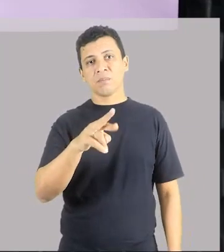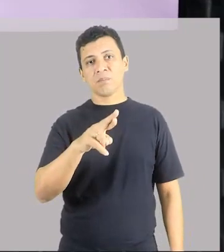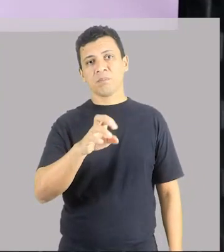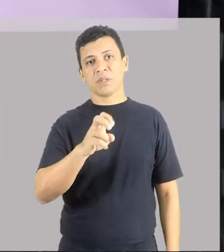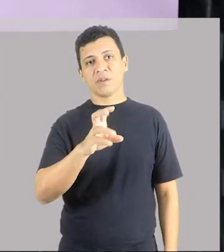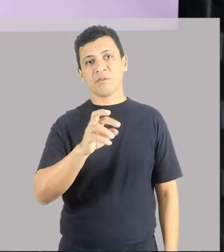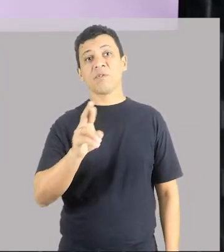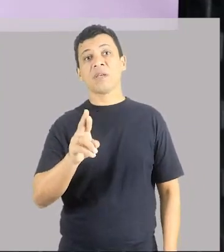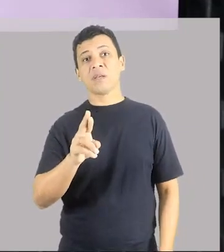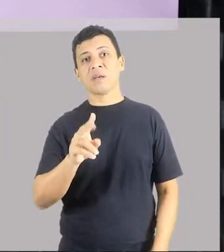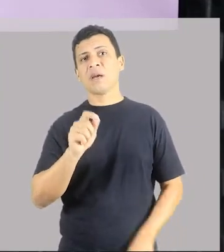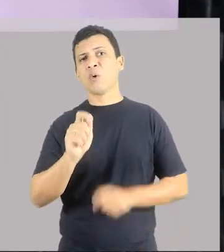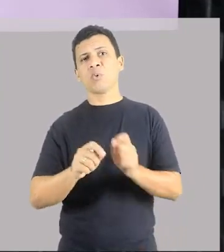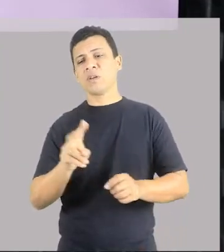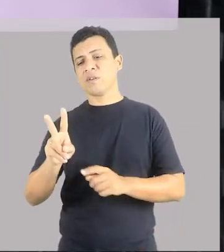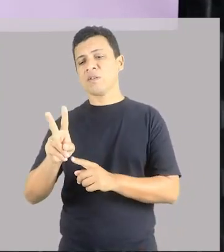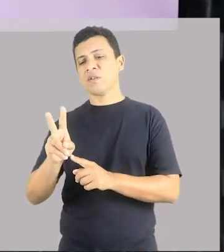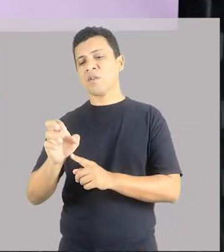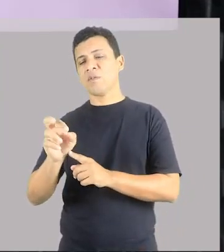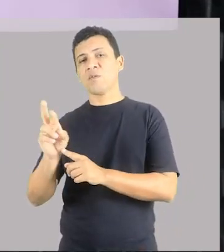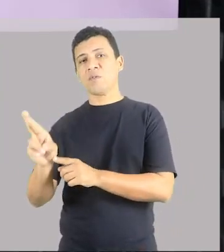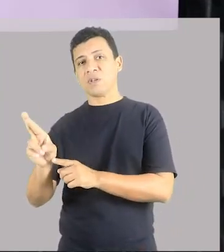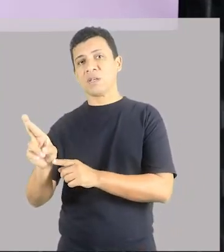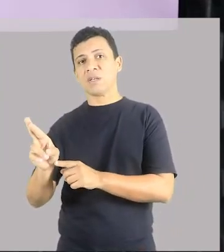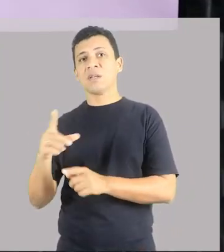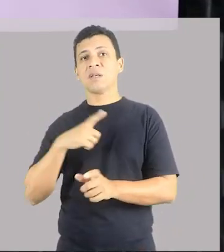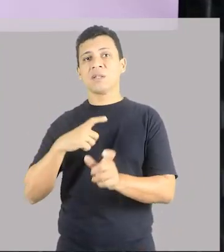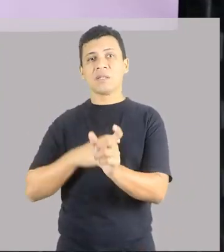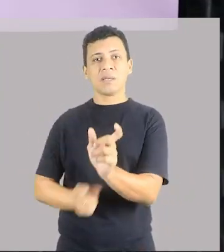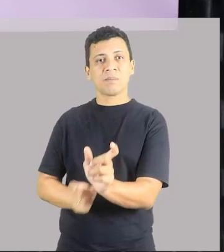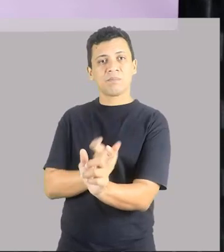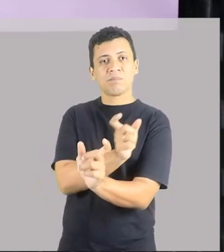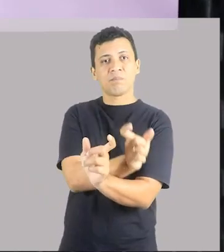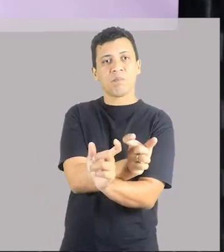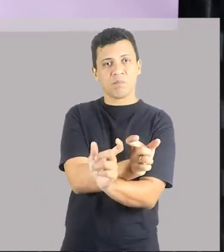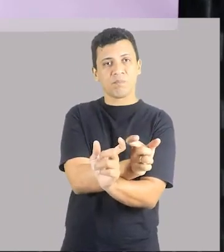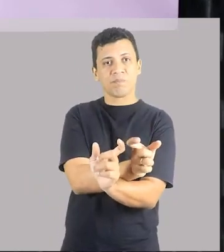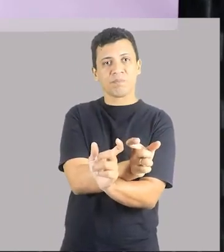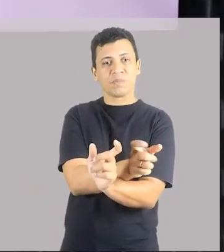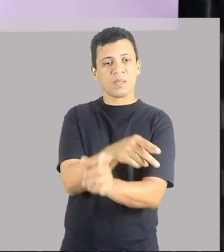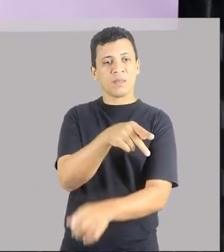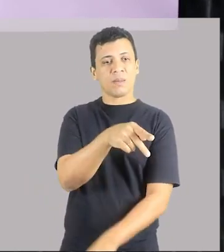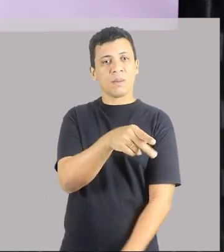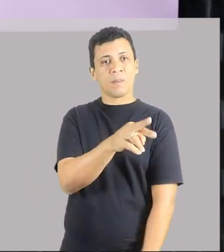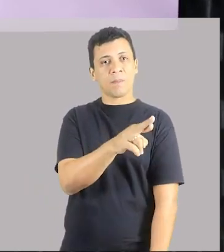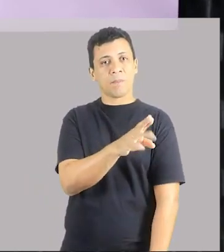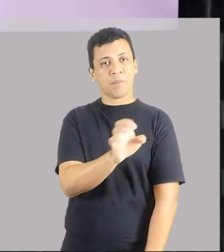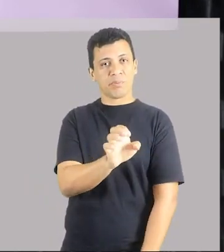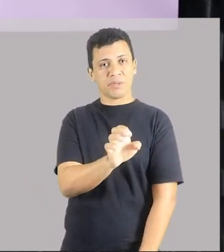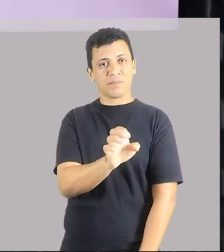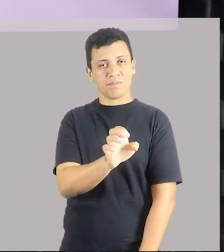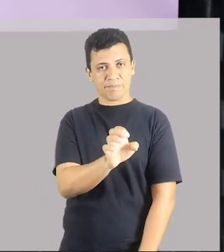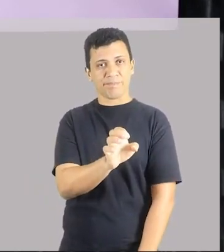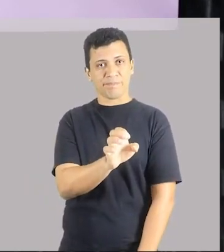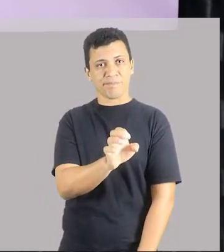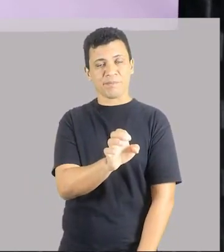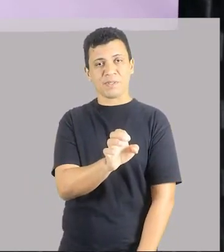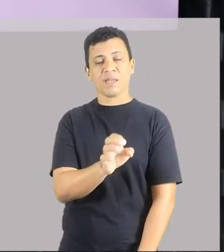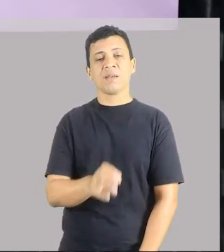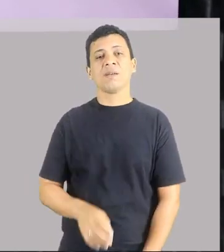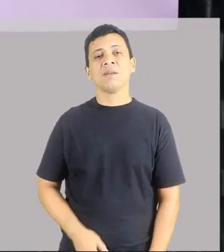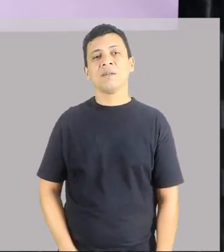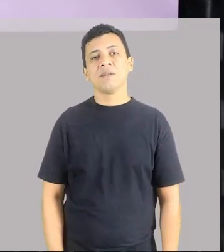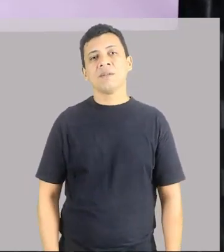de ver então eu tenho a presença do prefixo o pré está colocado antes certo então é um